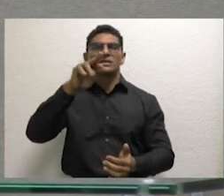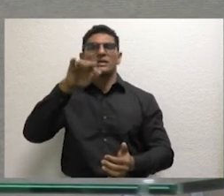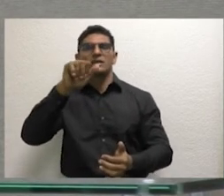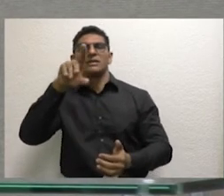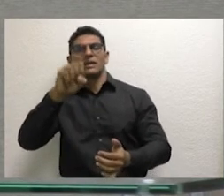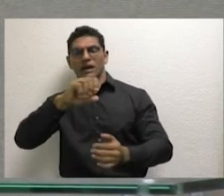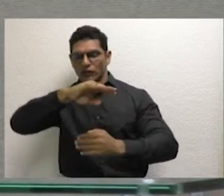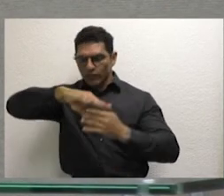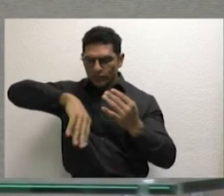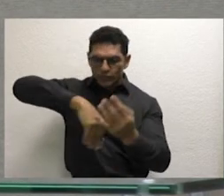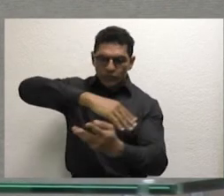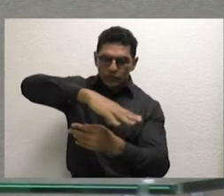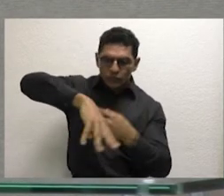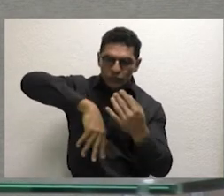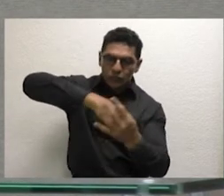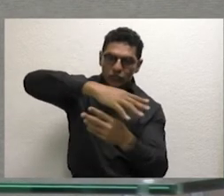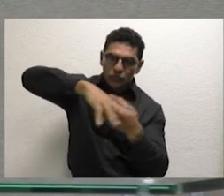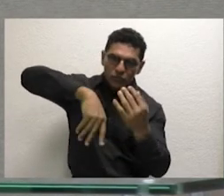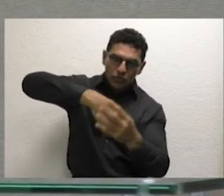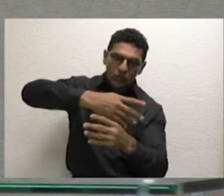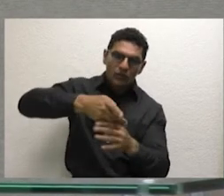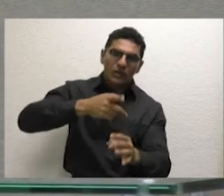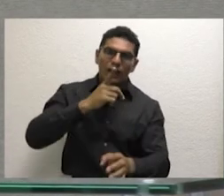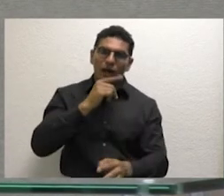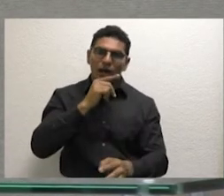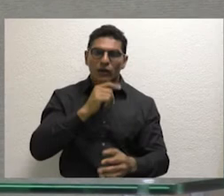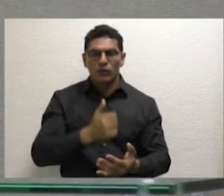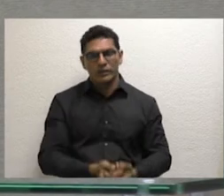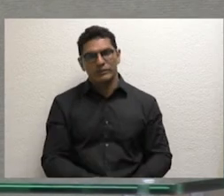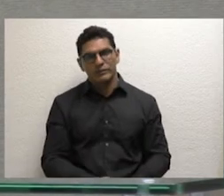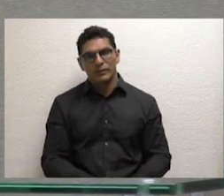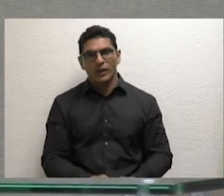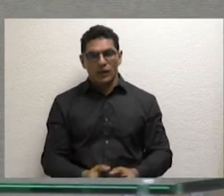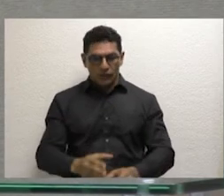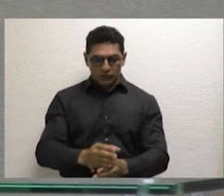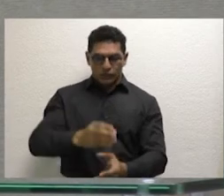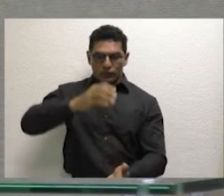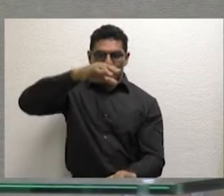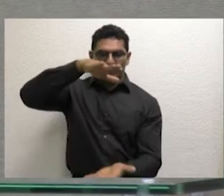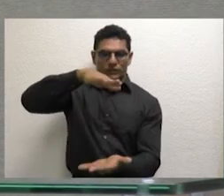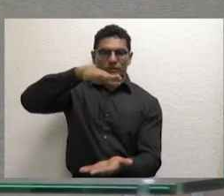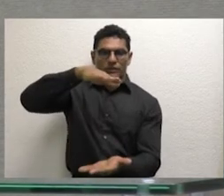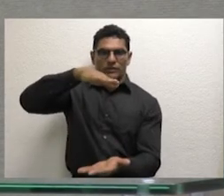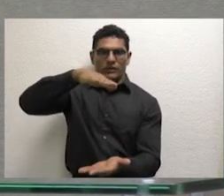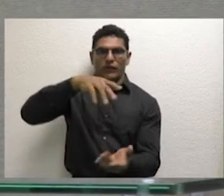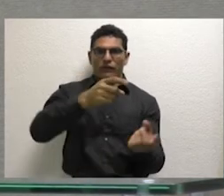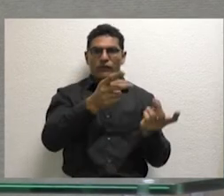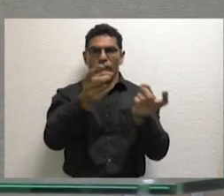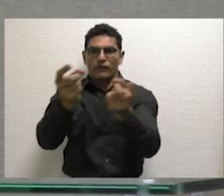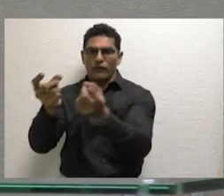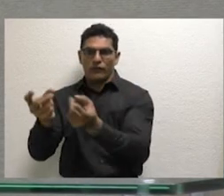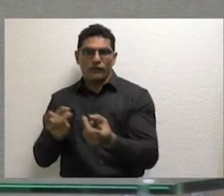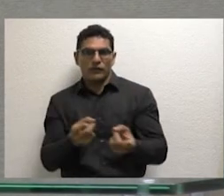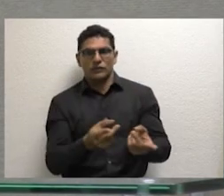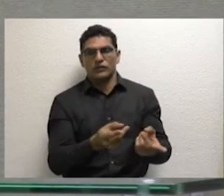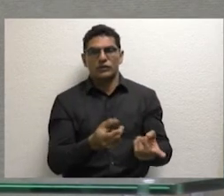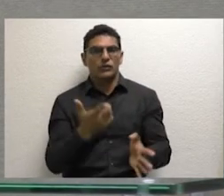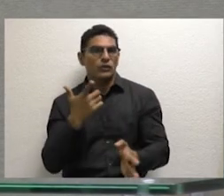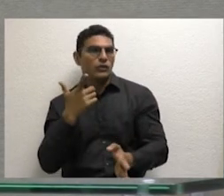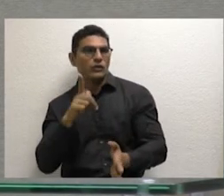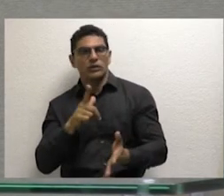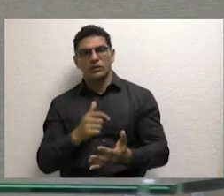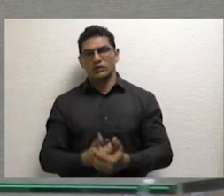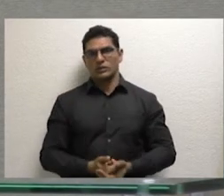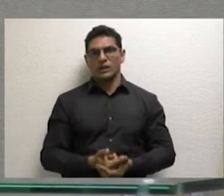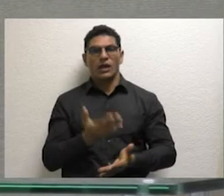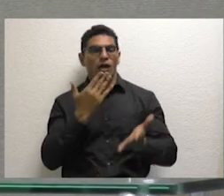ele é dissolvido na água engarrafado vendido então quem se beneficia é